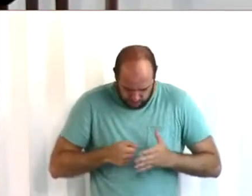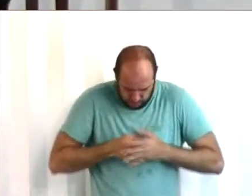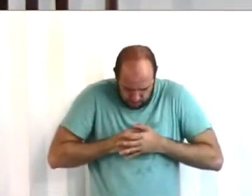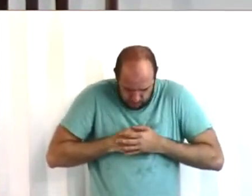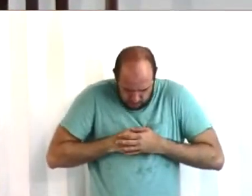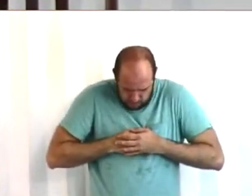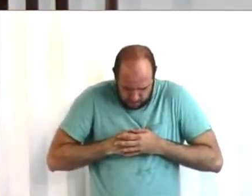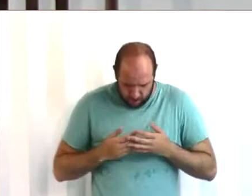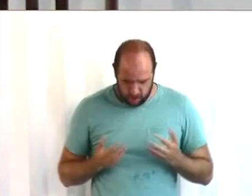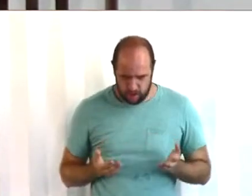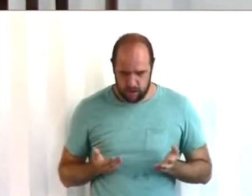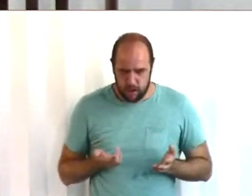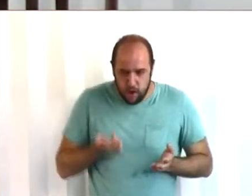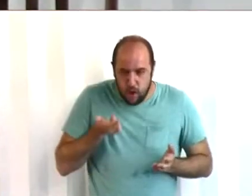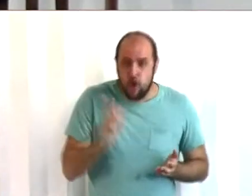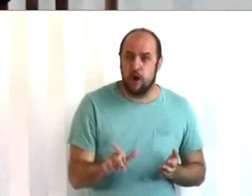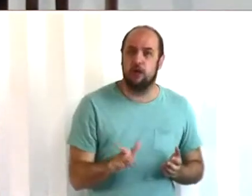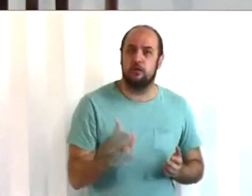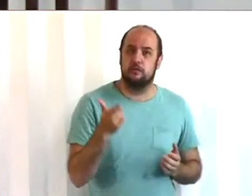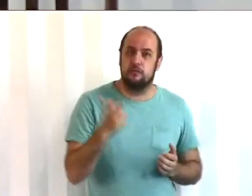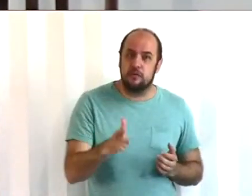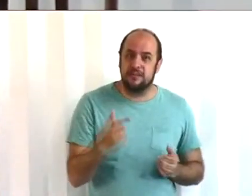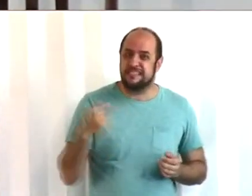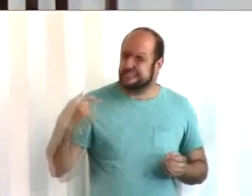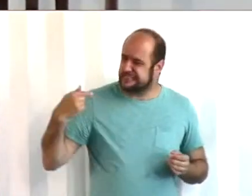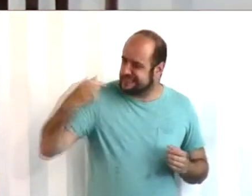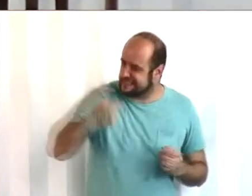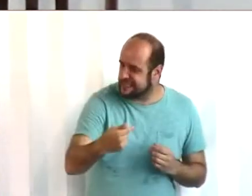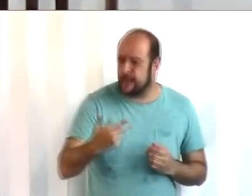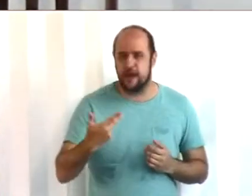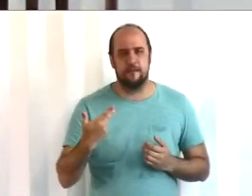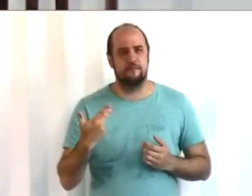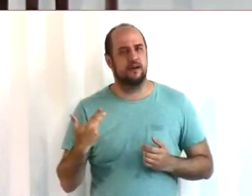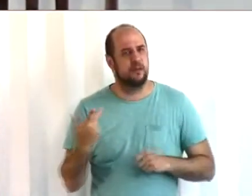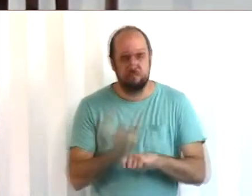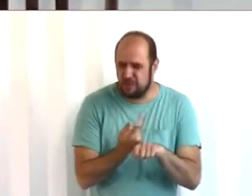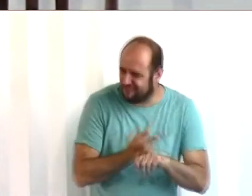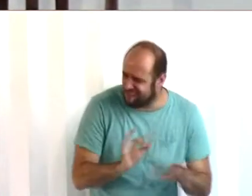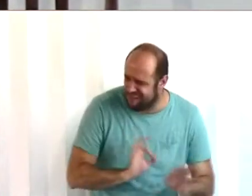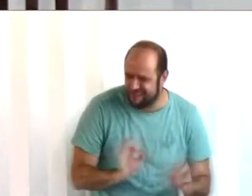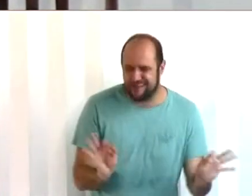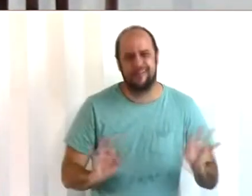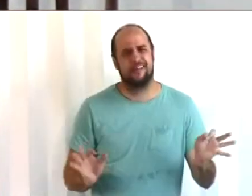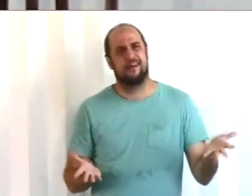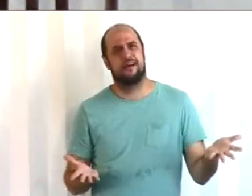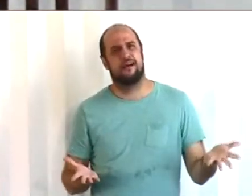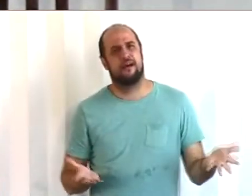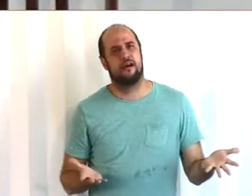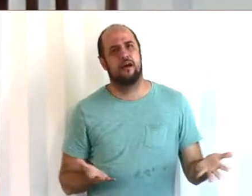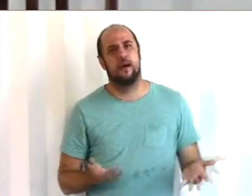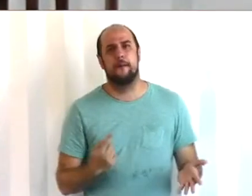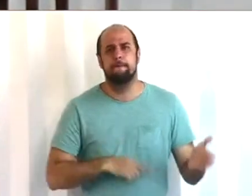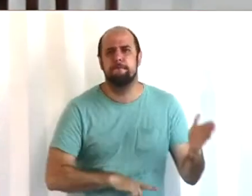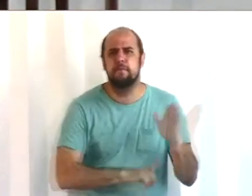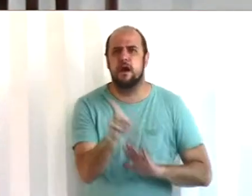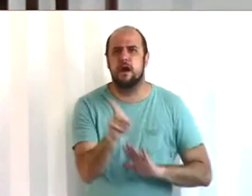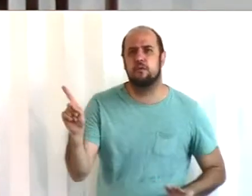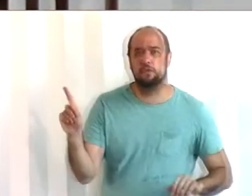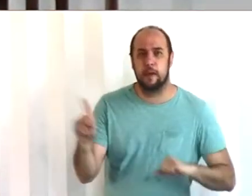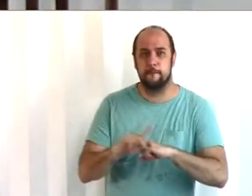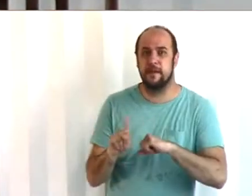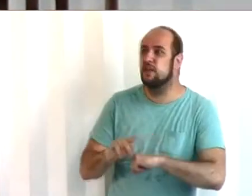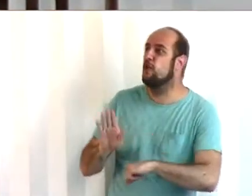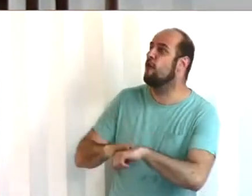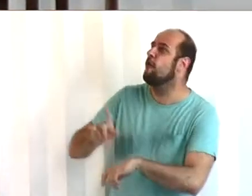procurou. Mais uma vez, mais uma semana se passou e eles não o procuraram. Então eles fazem uma pergunta a